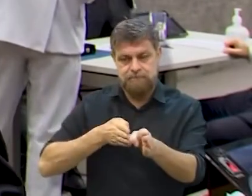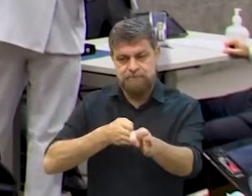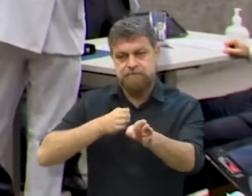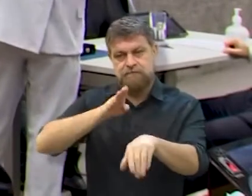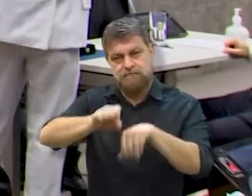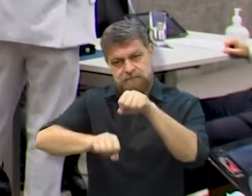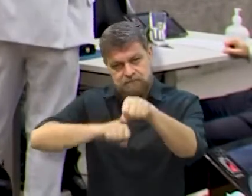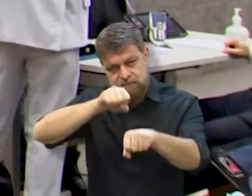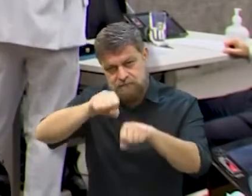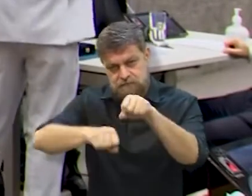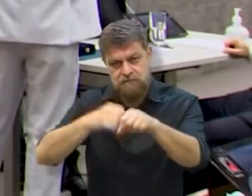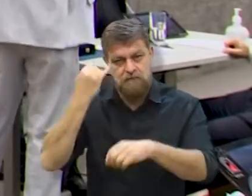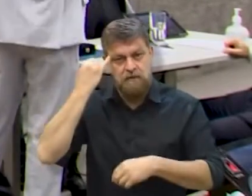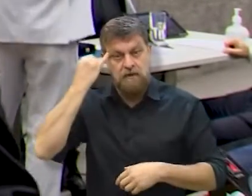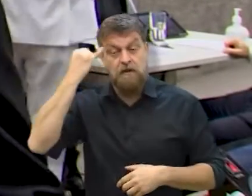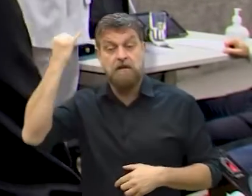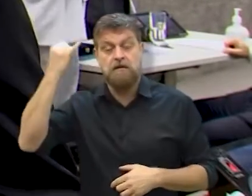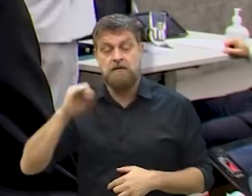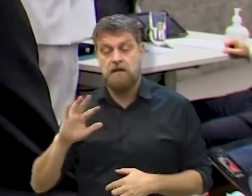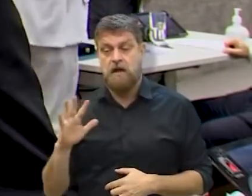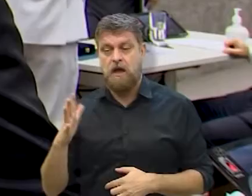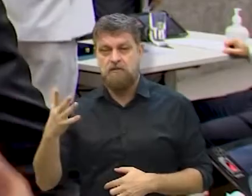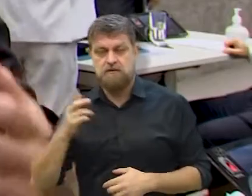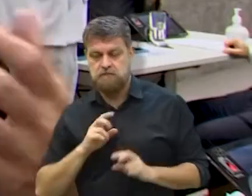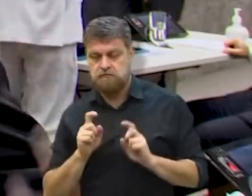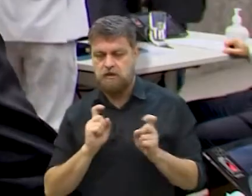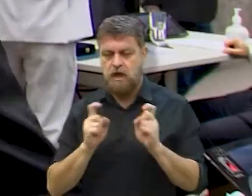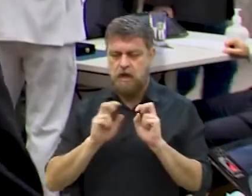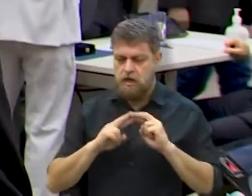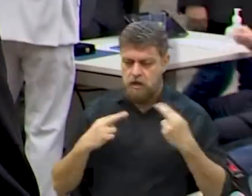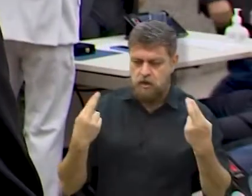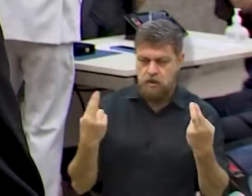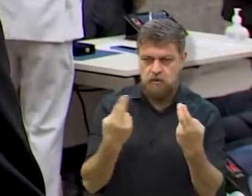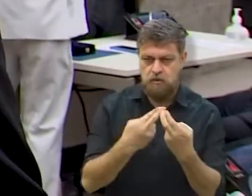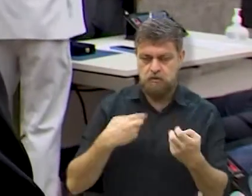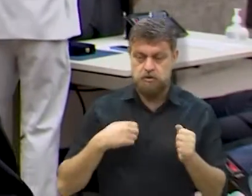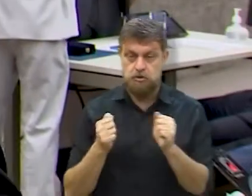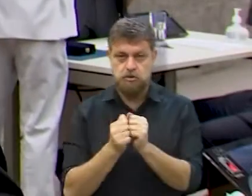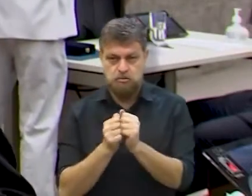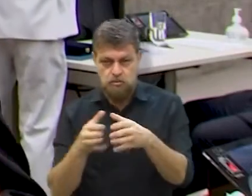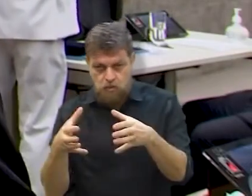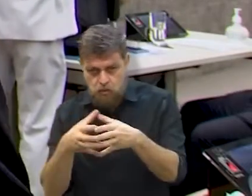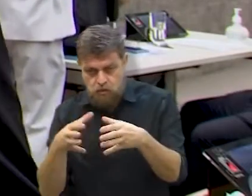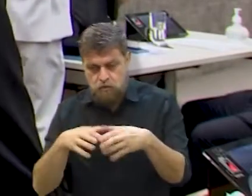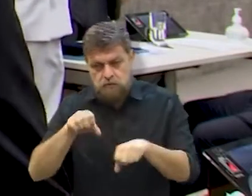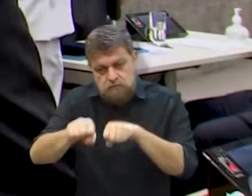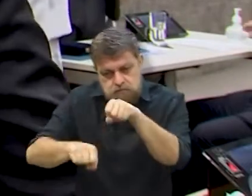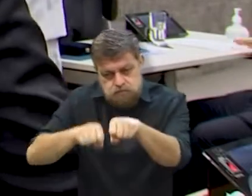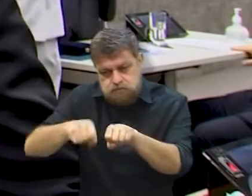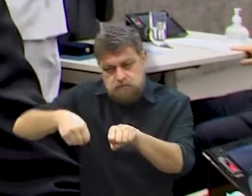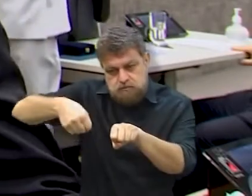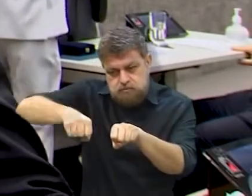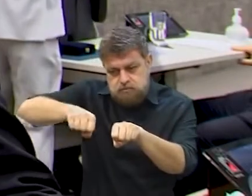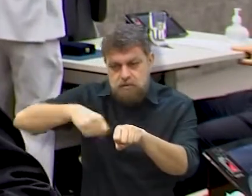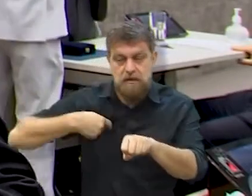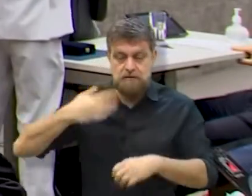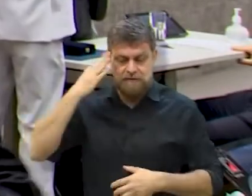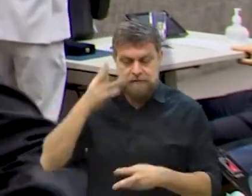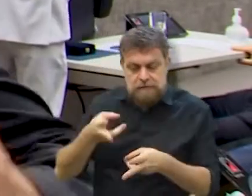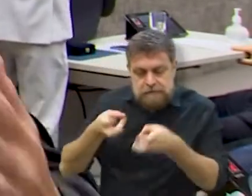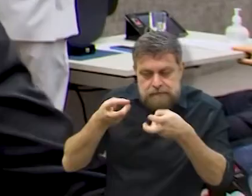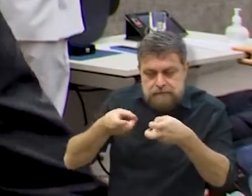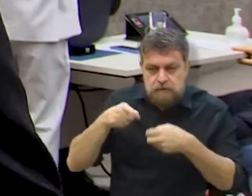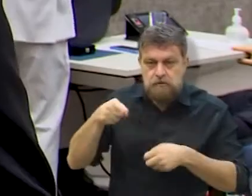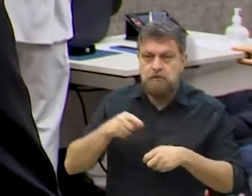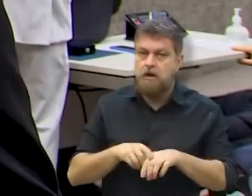ciclistas também. Essa ideia, óbvio, surgiu em algumas reuniões que nós tivemos com a categoria, né, sabendo